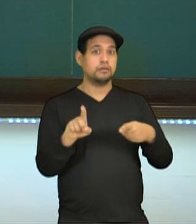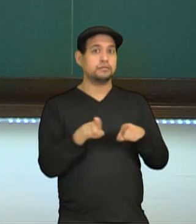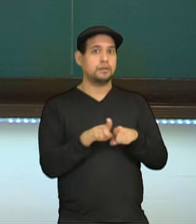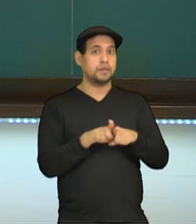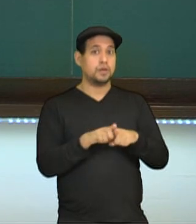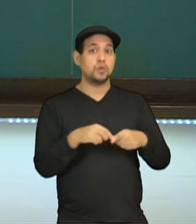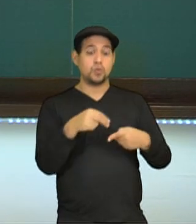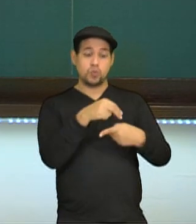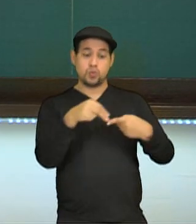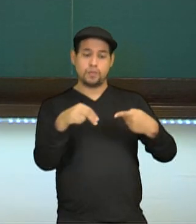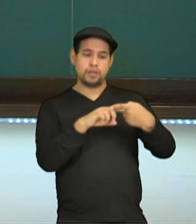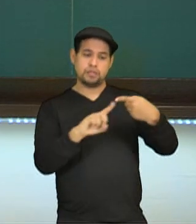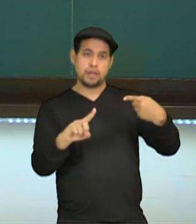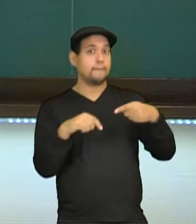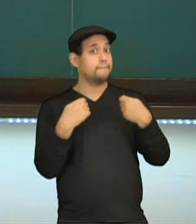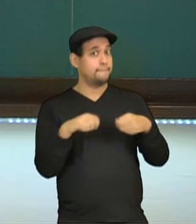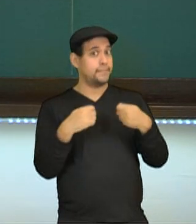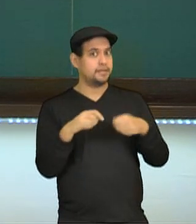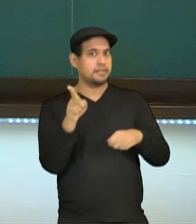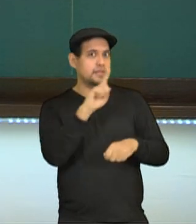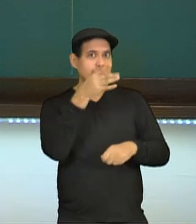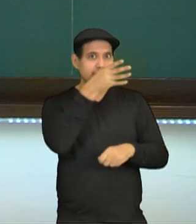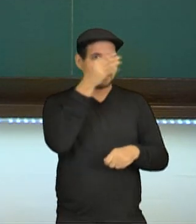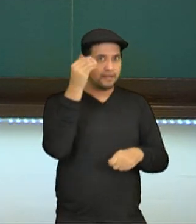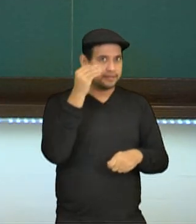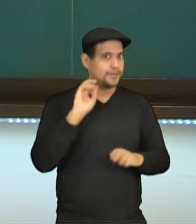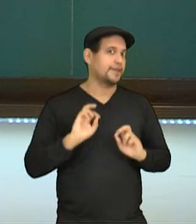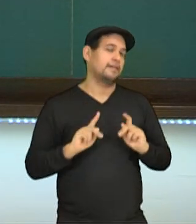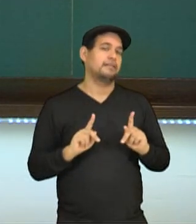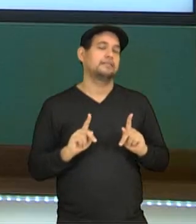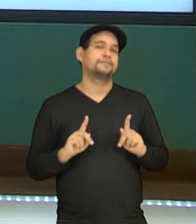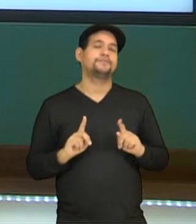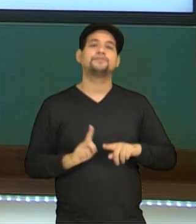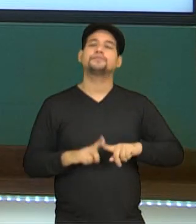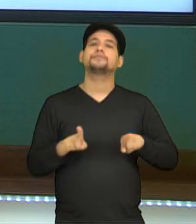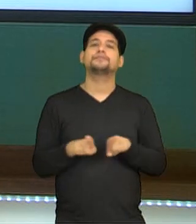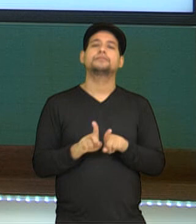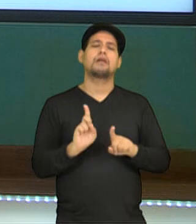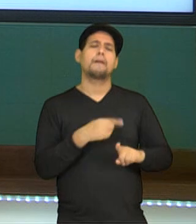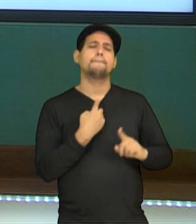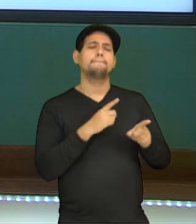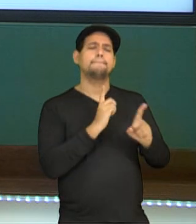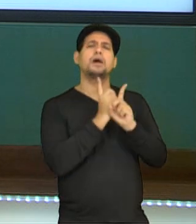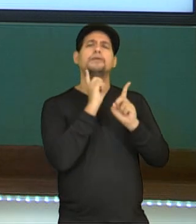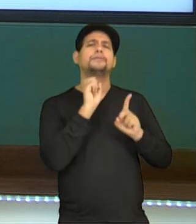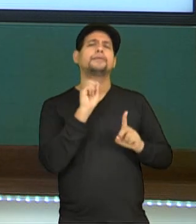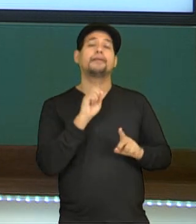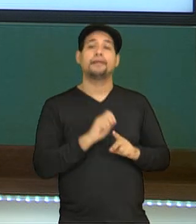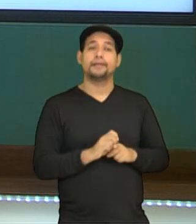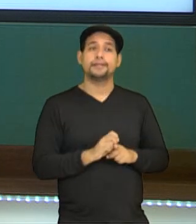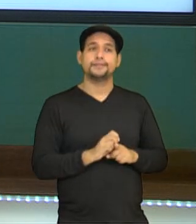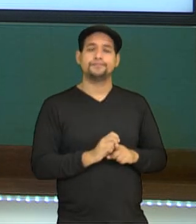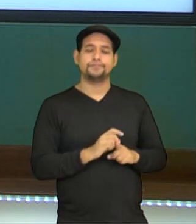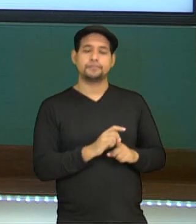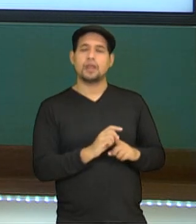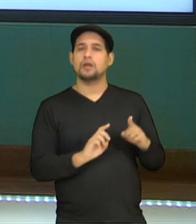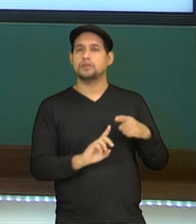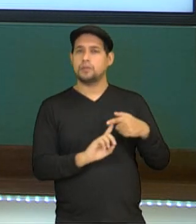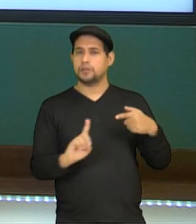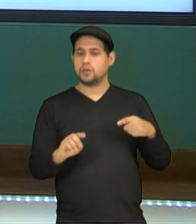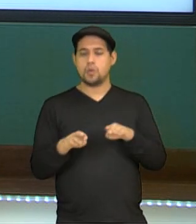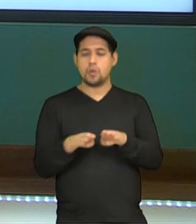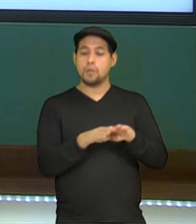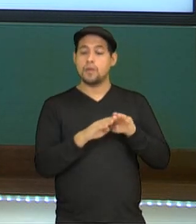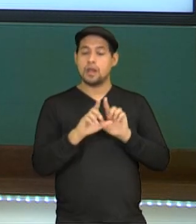númerozinho que está em cima e o que está embaixo, hein? Não esqueçam, tá bom? Aí, então, encontramos aí esse denominador comum. E na letra